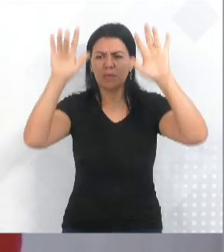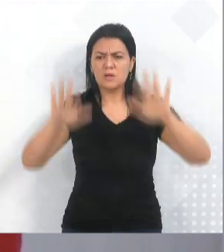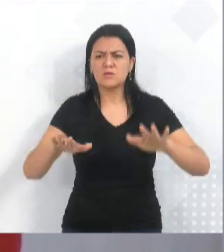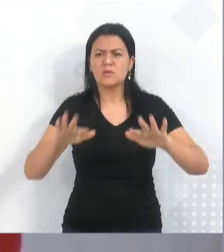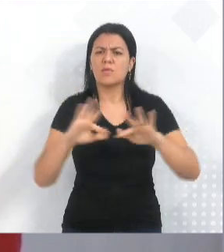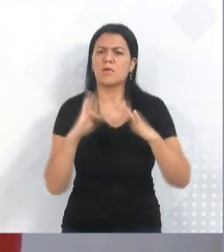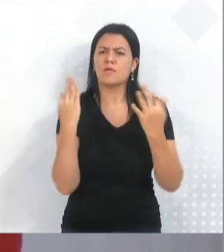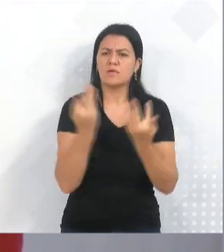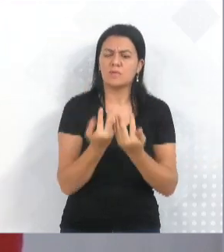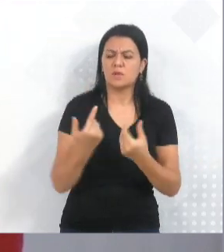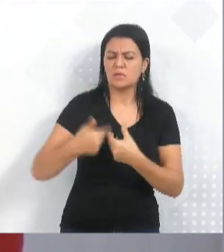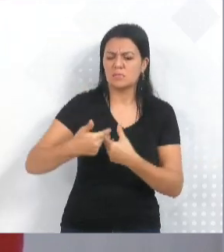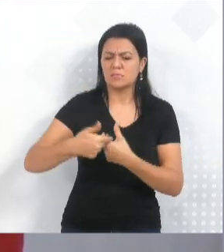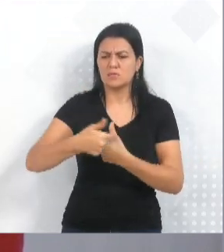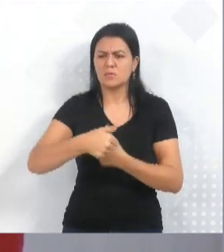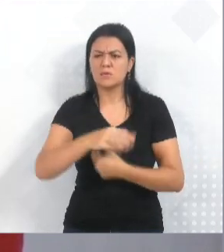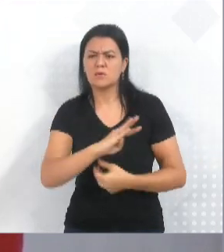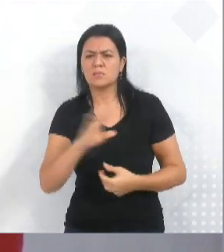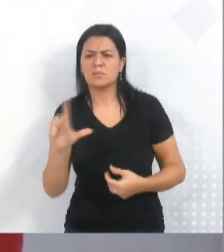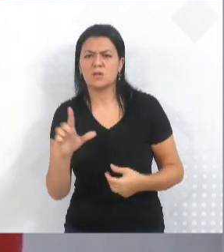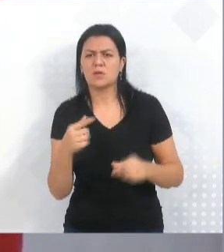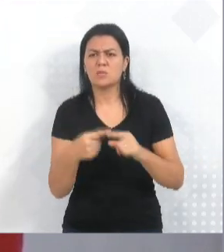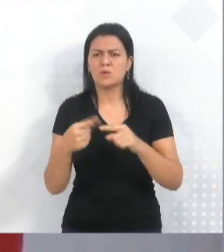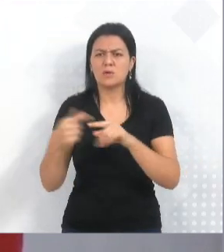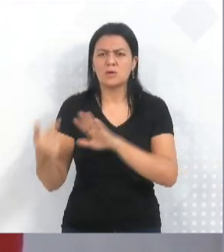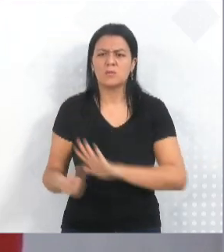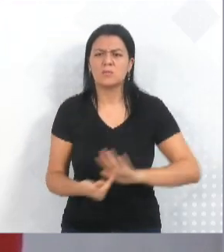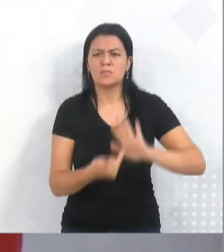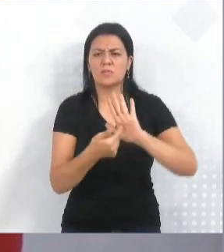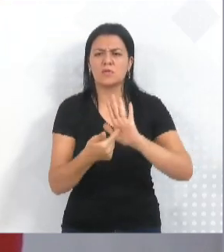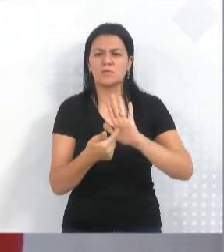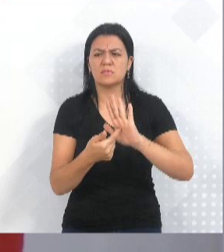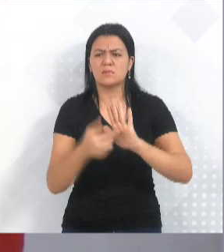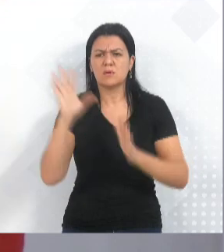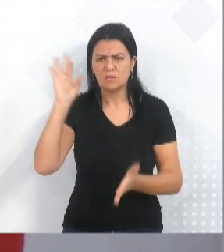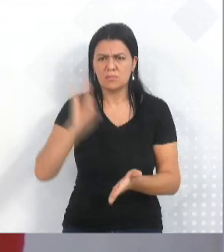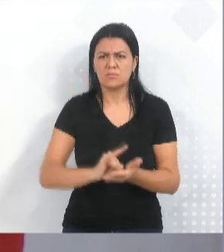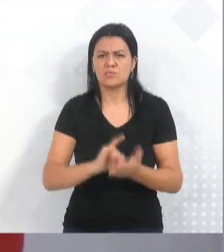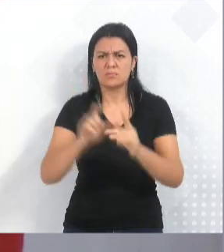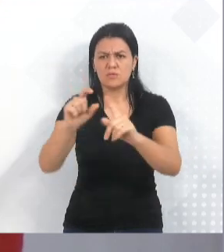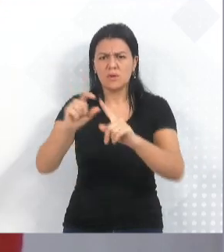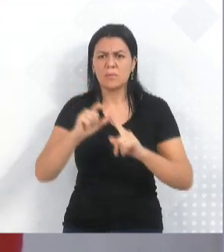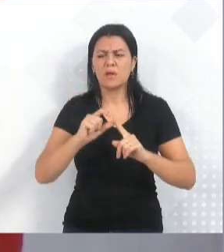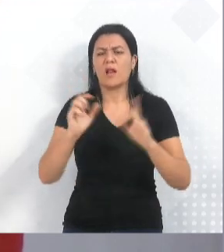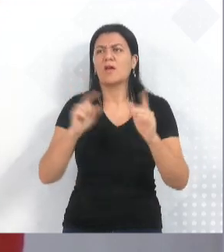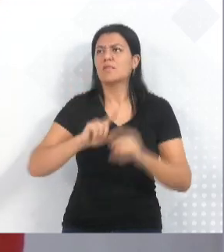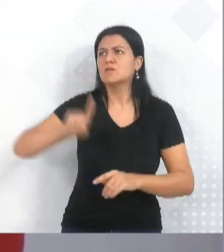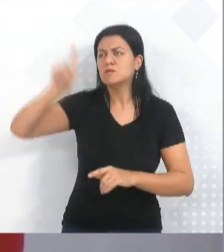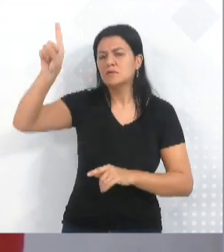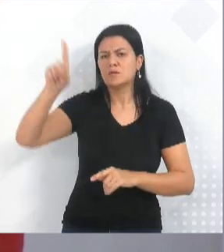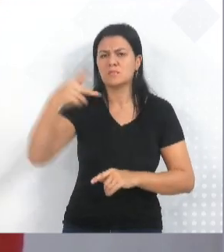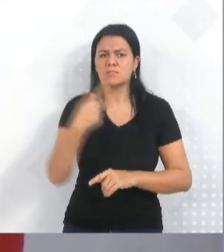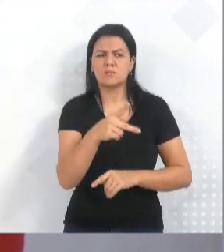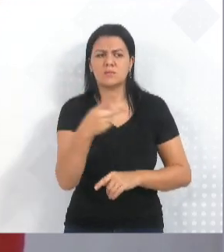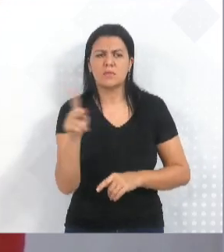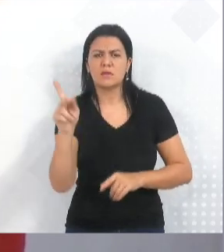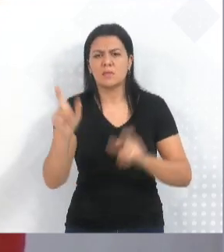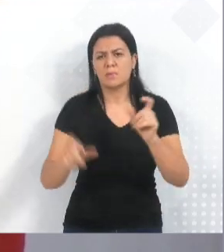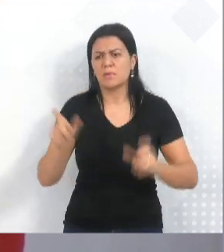traz a verdade da palavra de Deus aos corações, sem termos